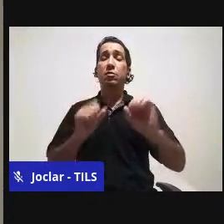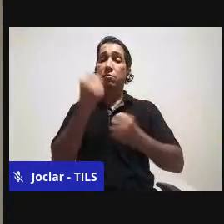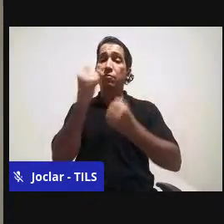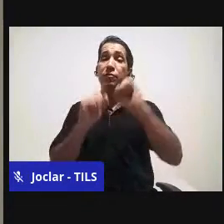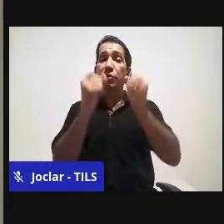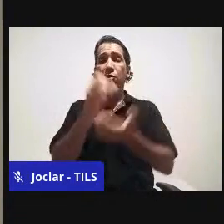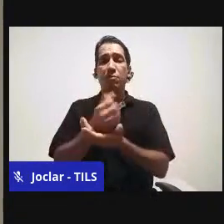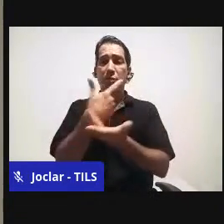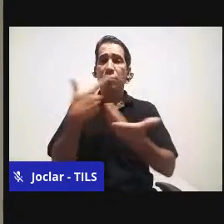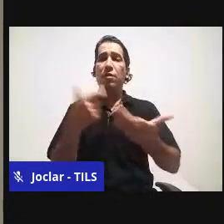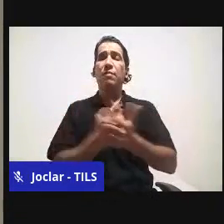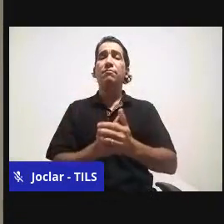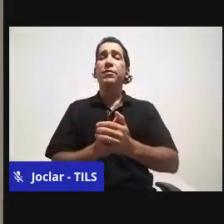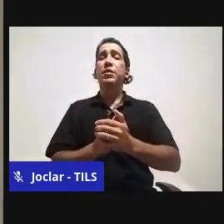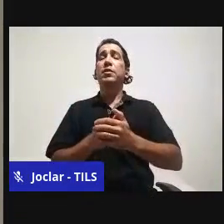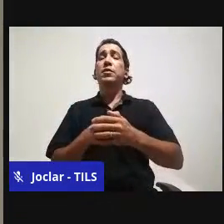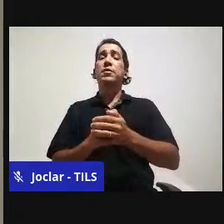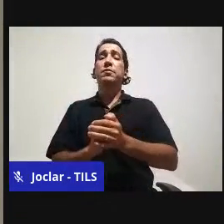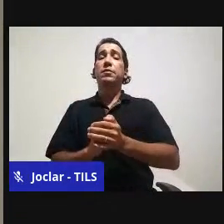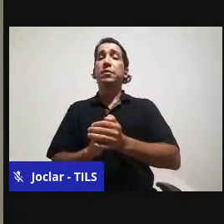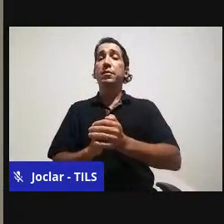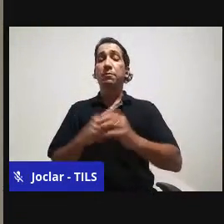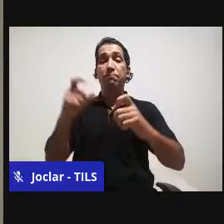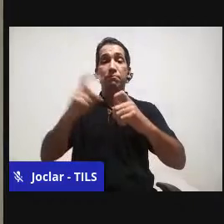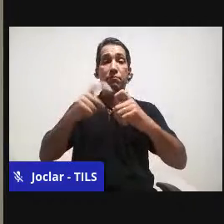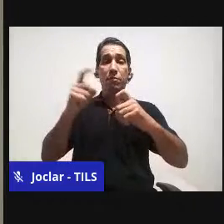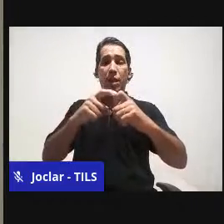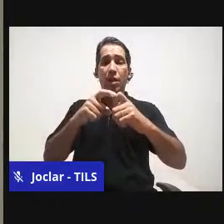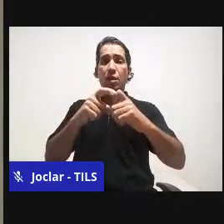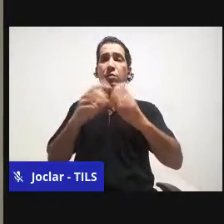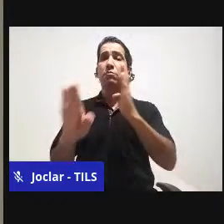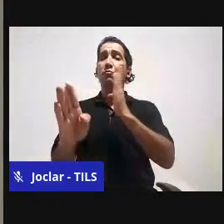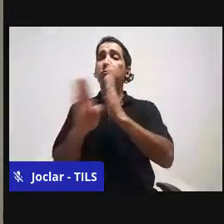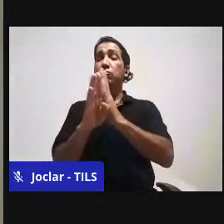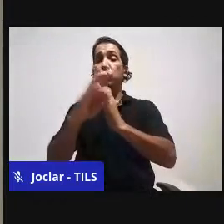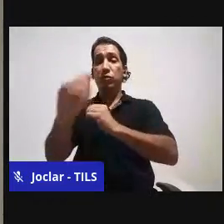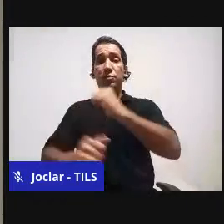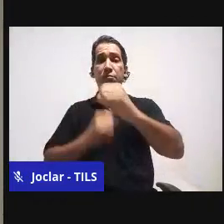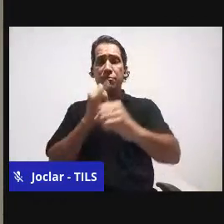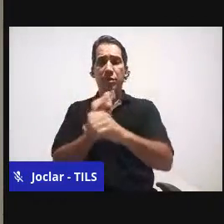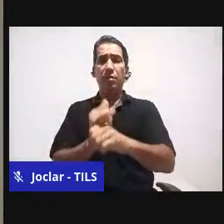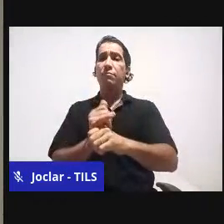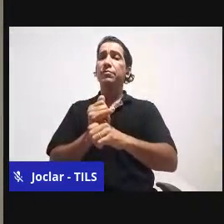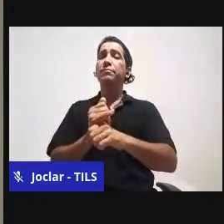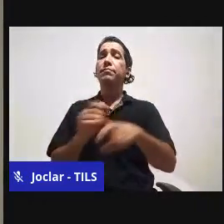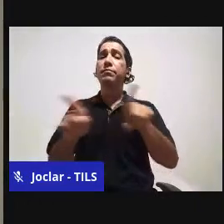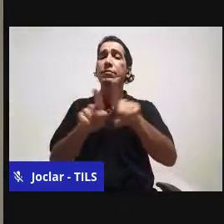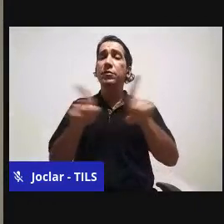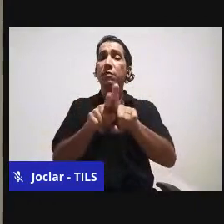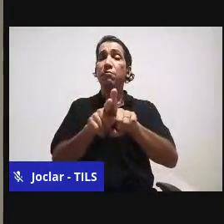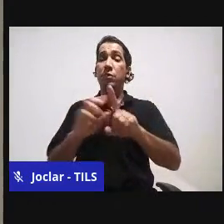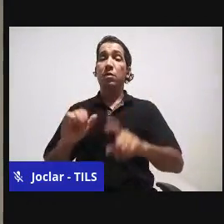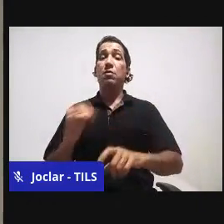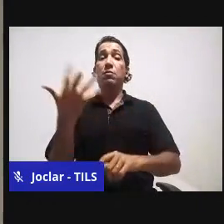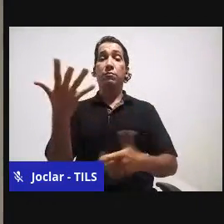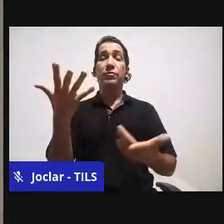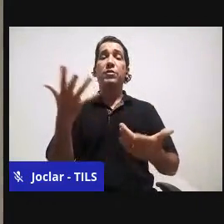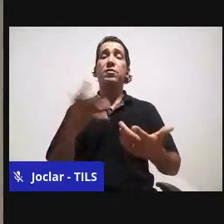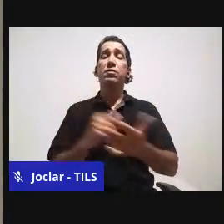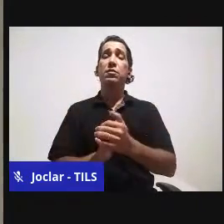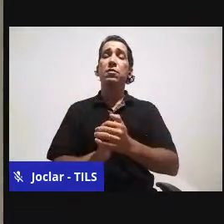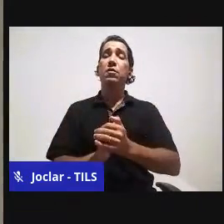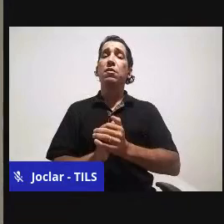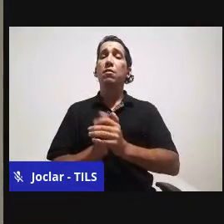uma realidade. A telemedicina já vinha em curso, mas agora, durante a pandemia, tivemos